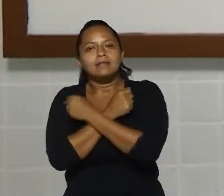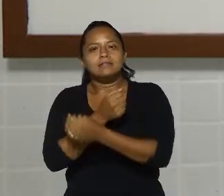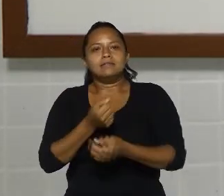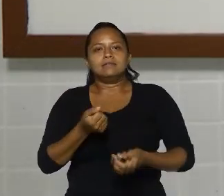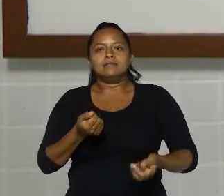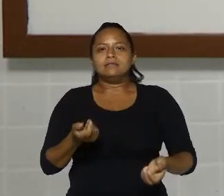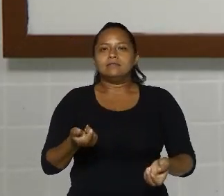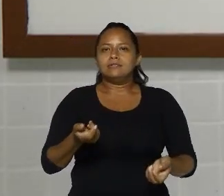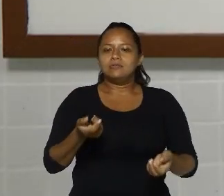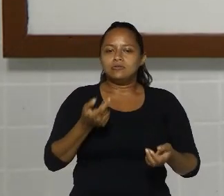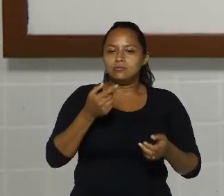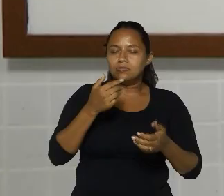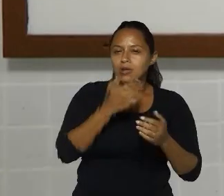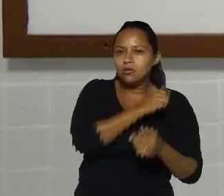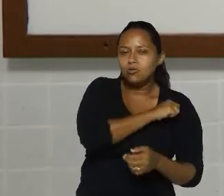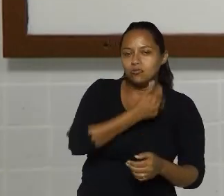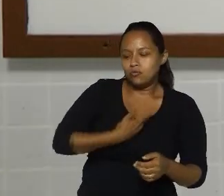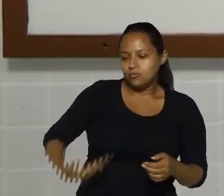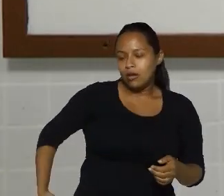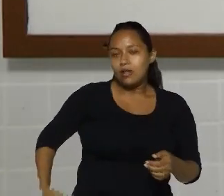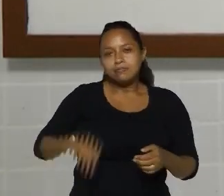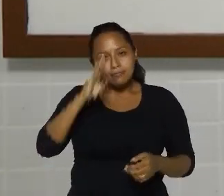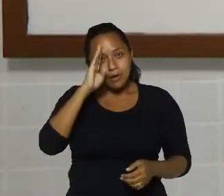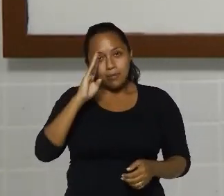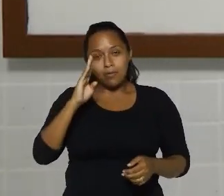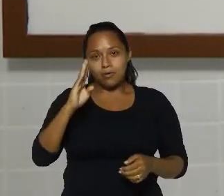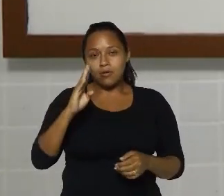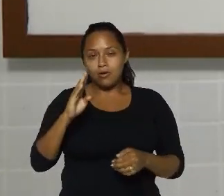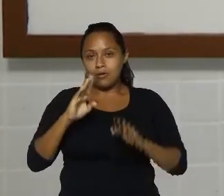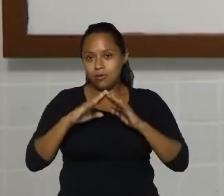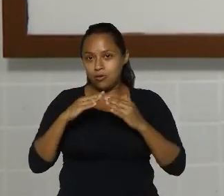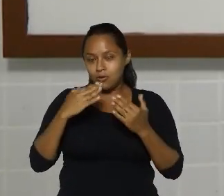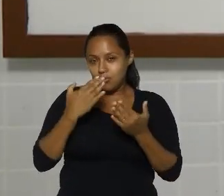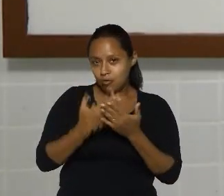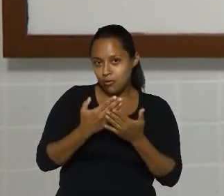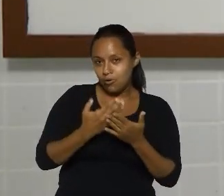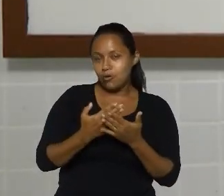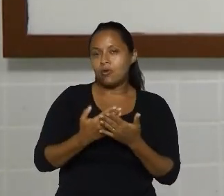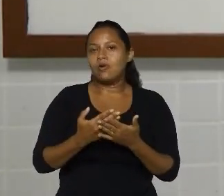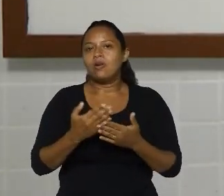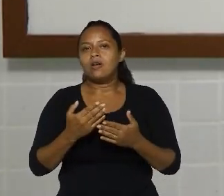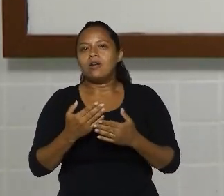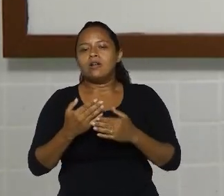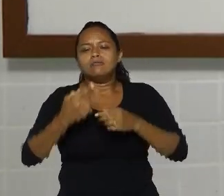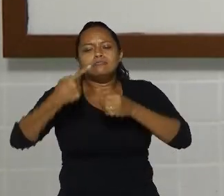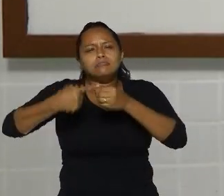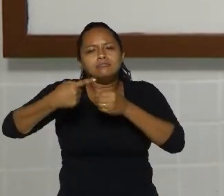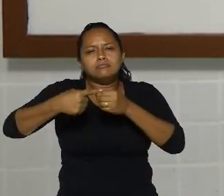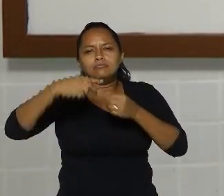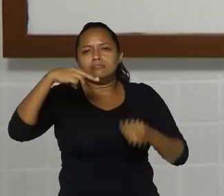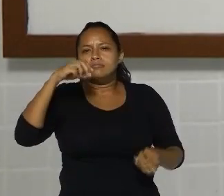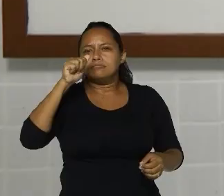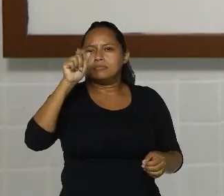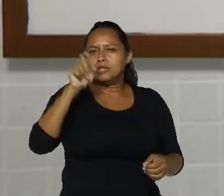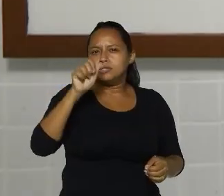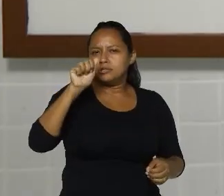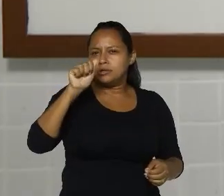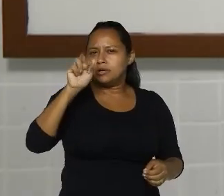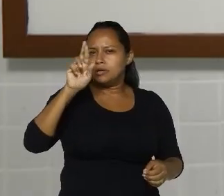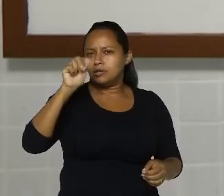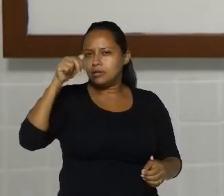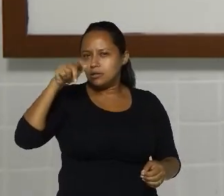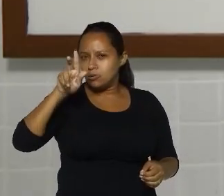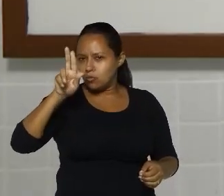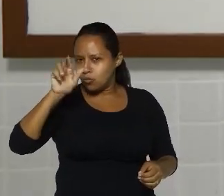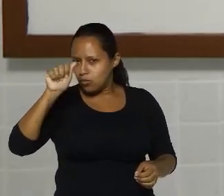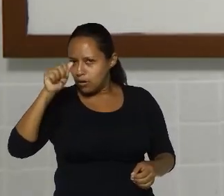Estado, em especial os alunos da Escola Estorcel de Brito, que fica em Maxaranguape, e Augusto Xavier de Góes, que fica em Muriú. Deus